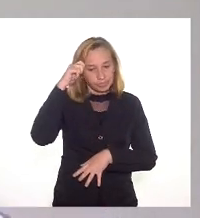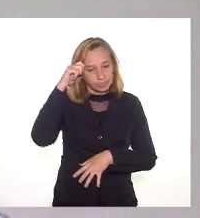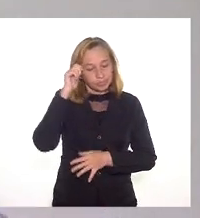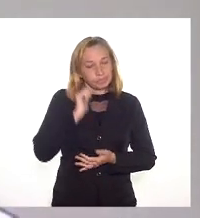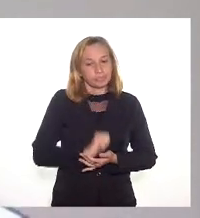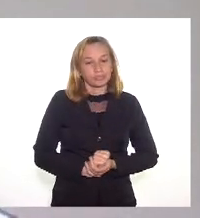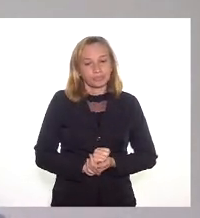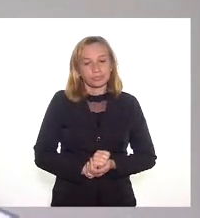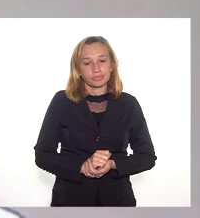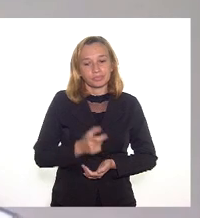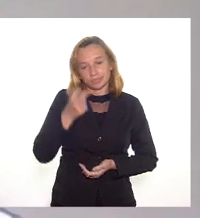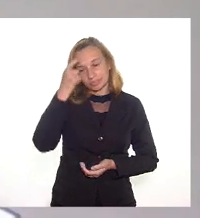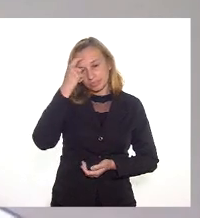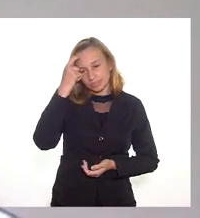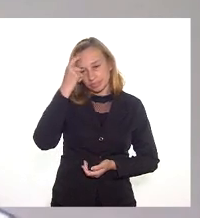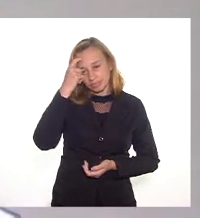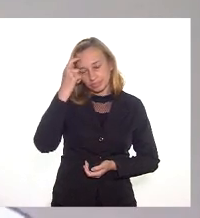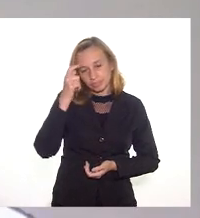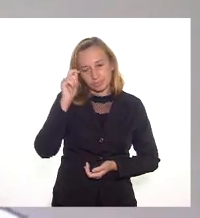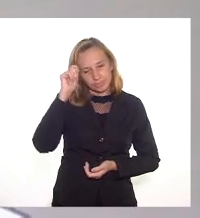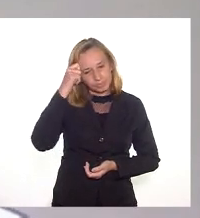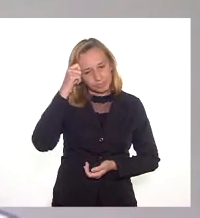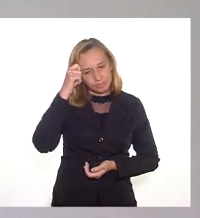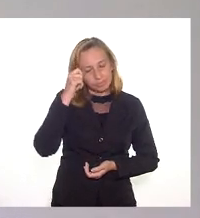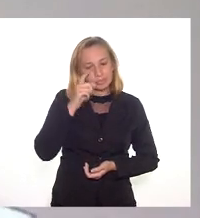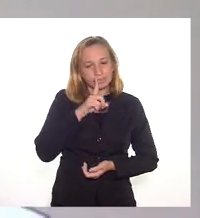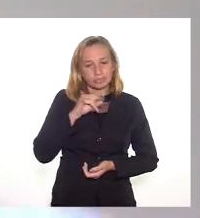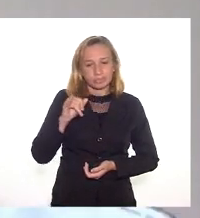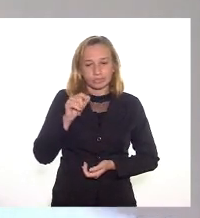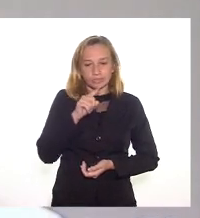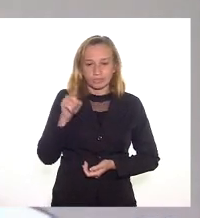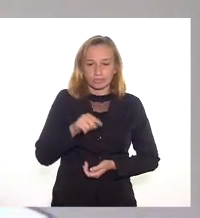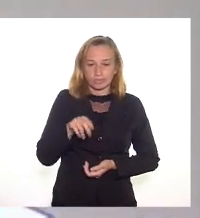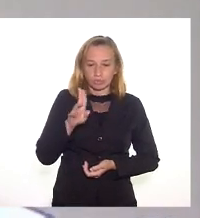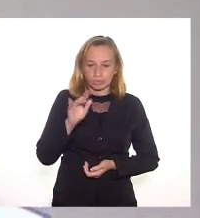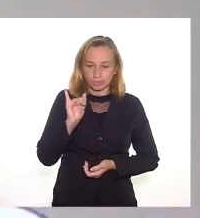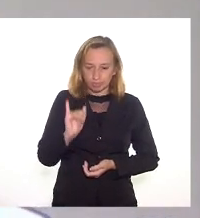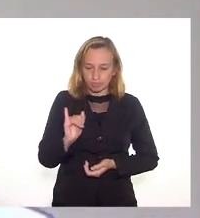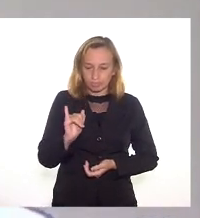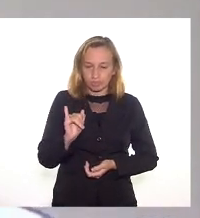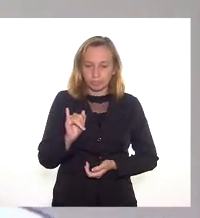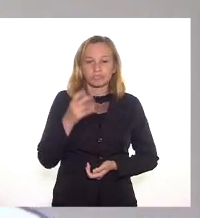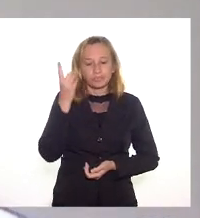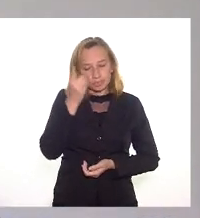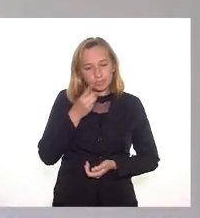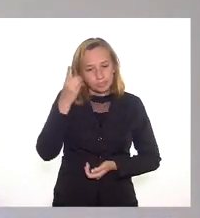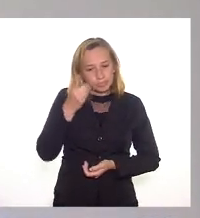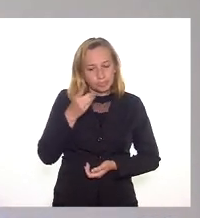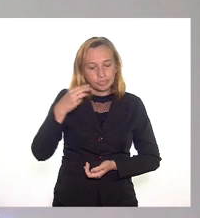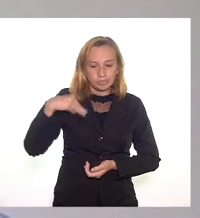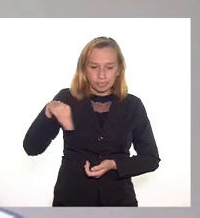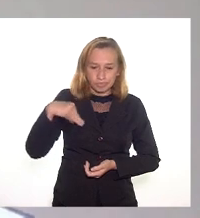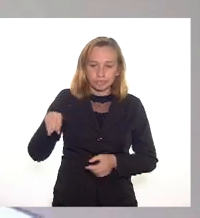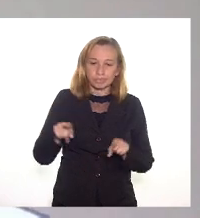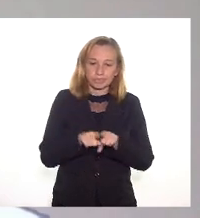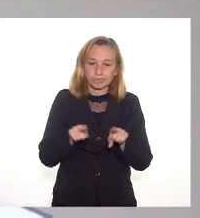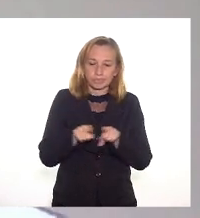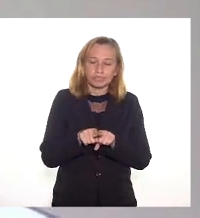da consciência negra a data de zumbi e como com deputado com o deputado Carlos Mink também